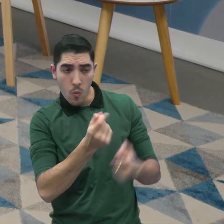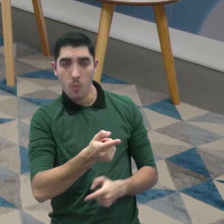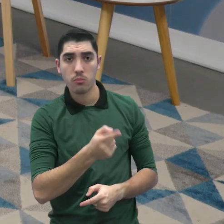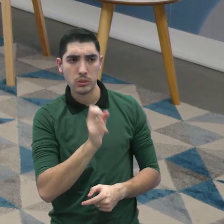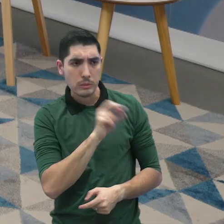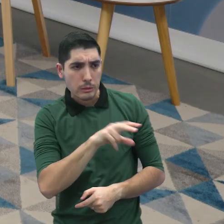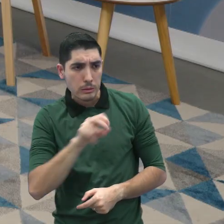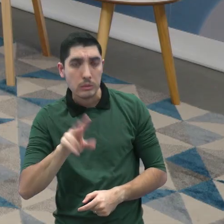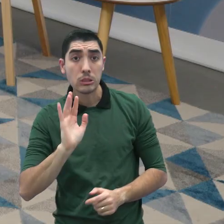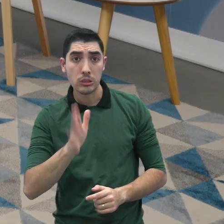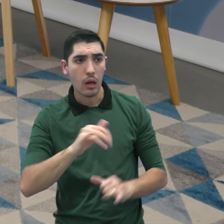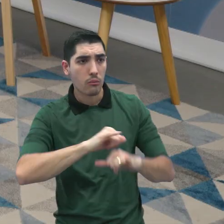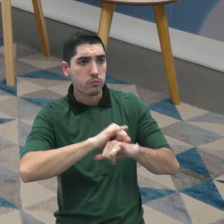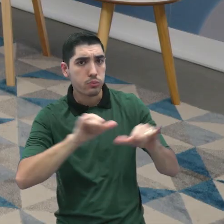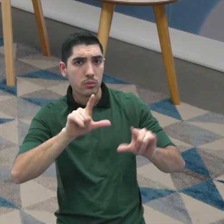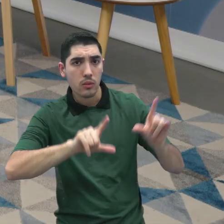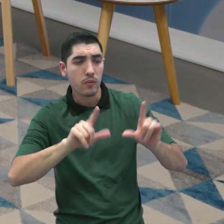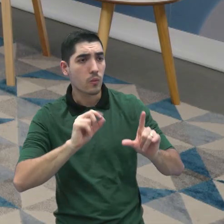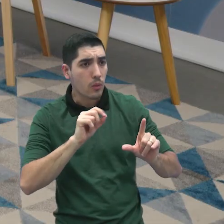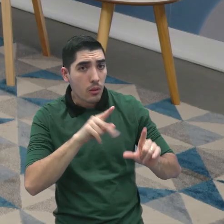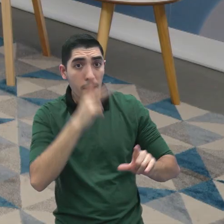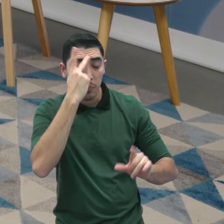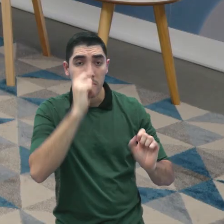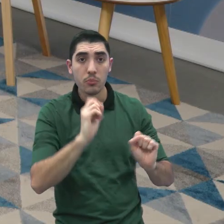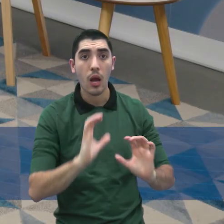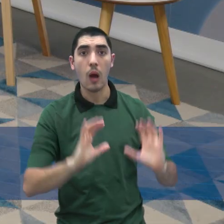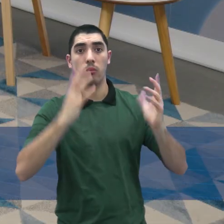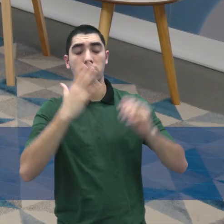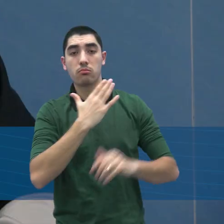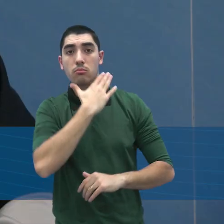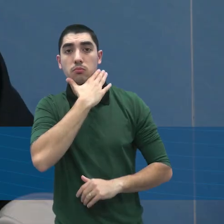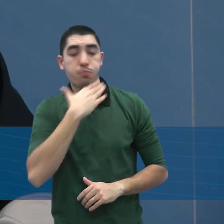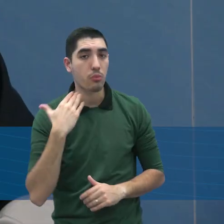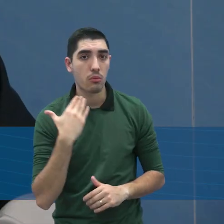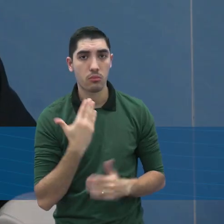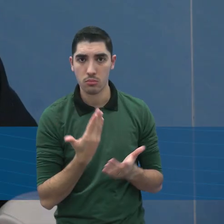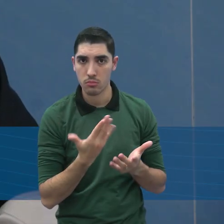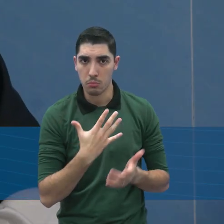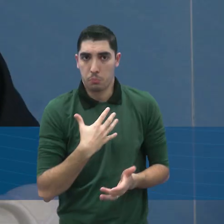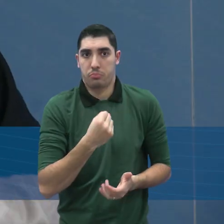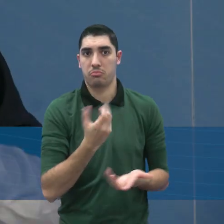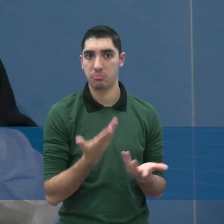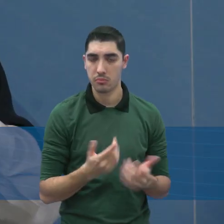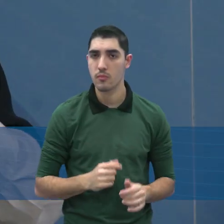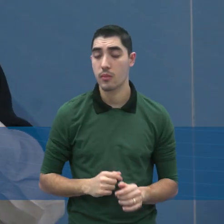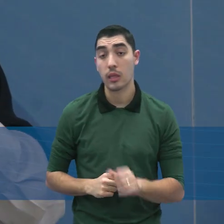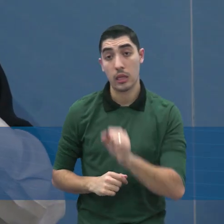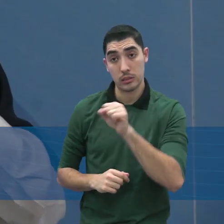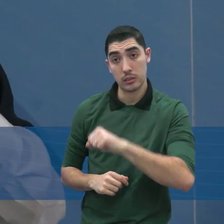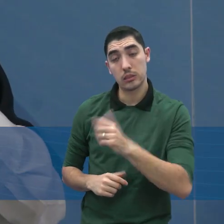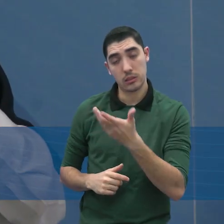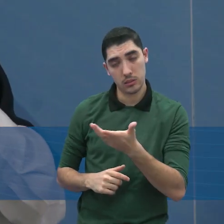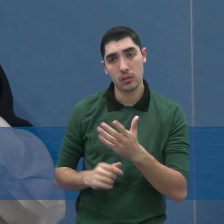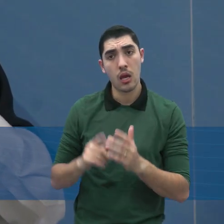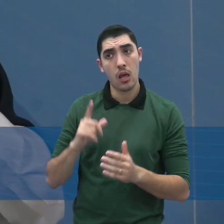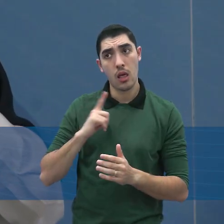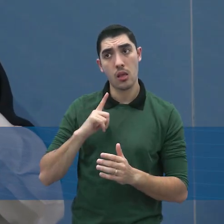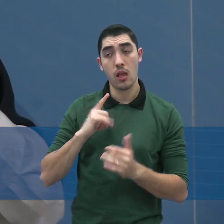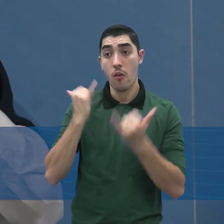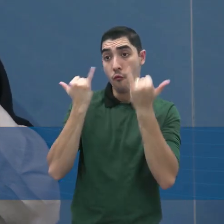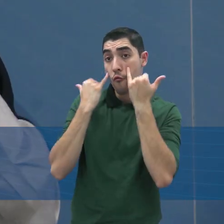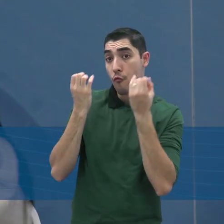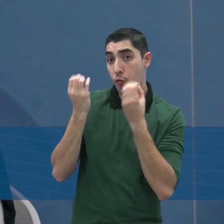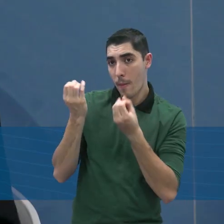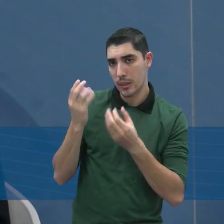viu inúmeras vezes sendo noticiadas, pode até mesmo ser fatal, né? Sim, eu não tenho dados de